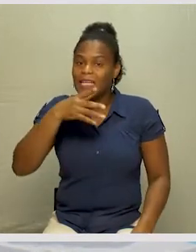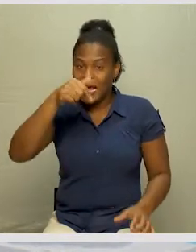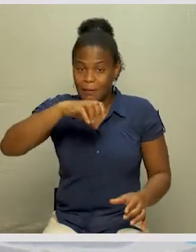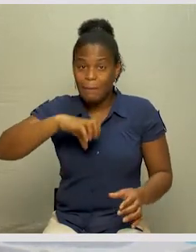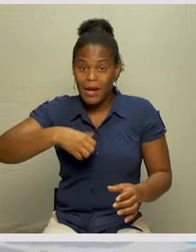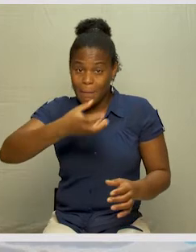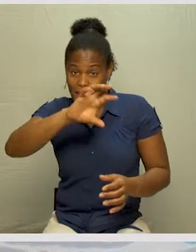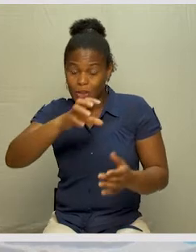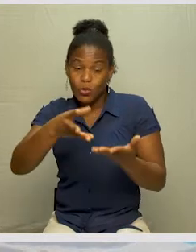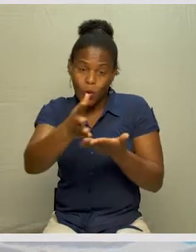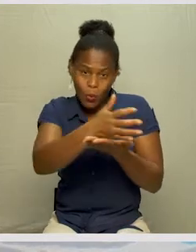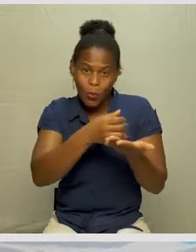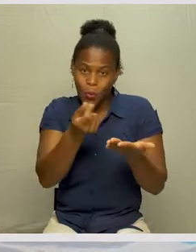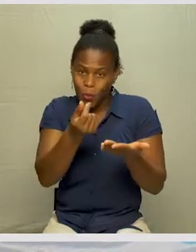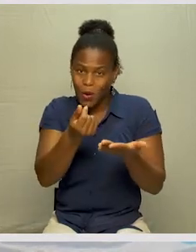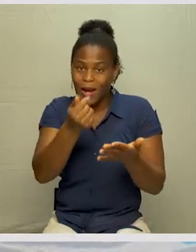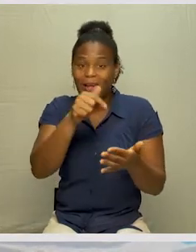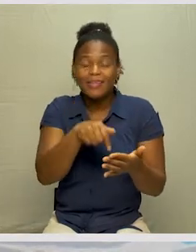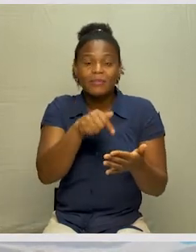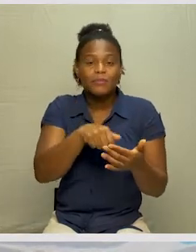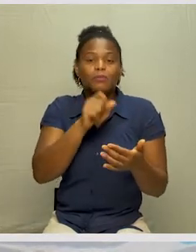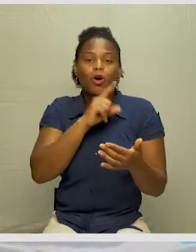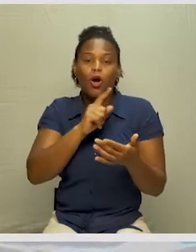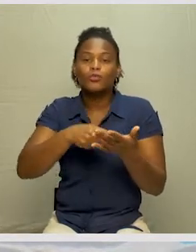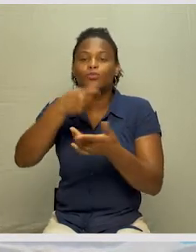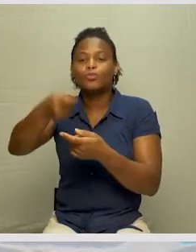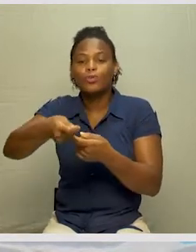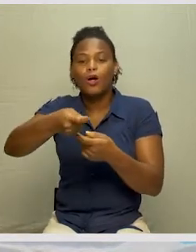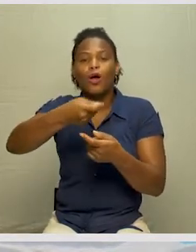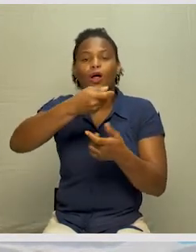gerar recursos que não utiliza internamente e que poderá